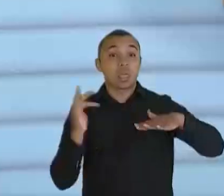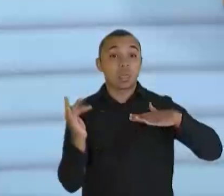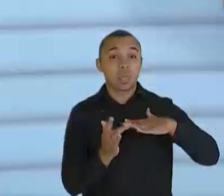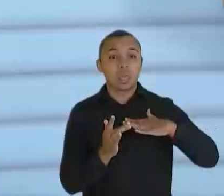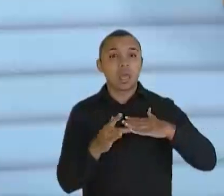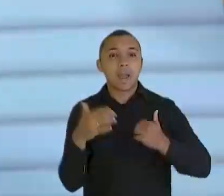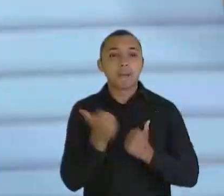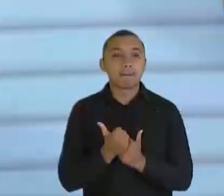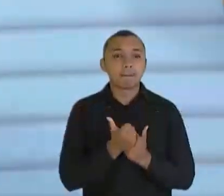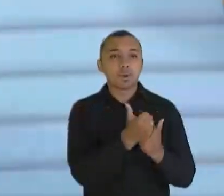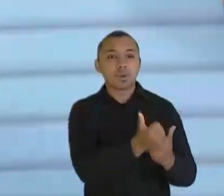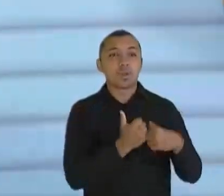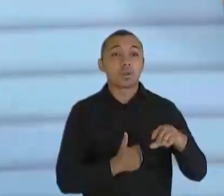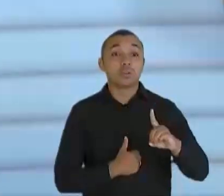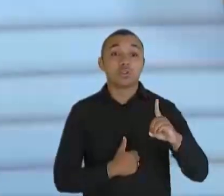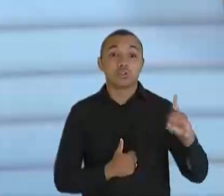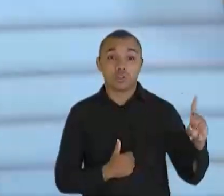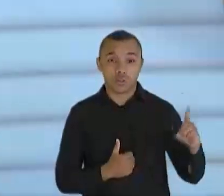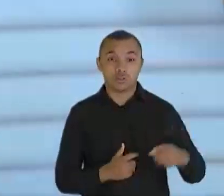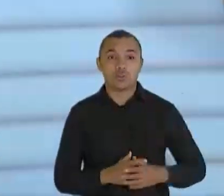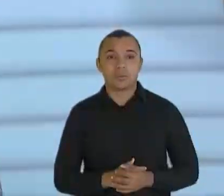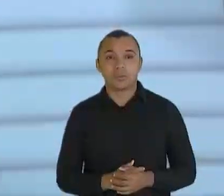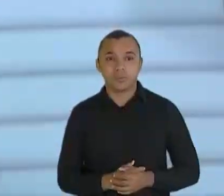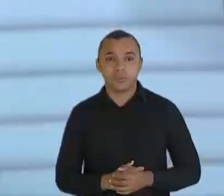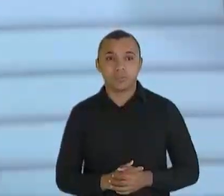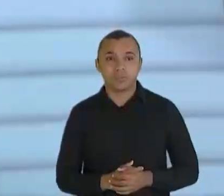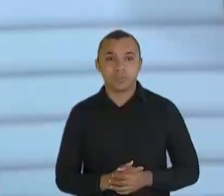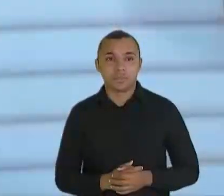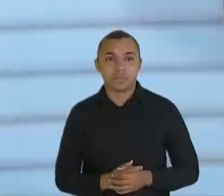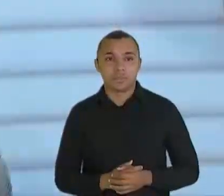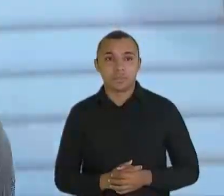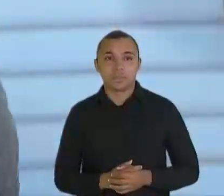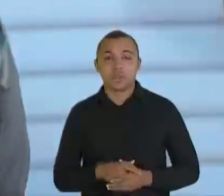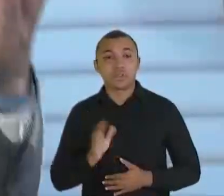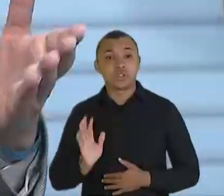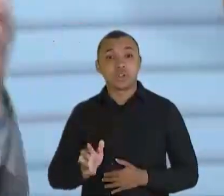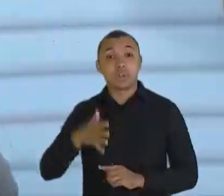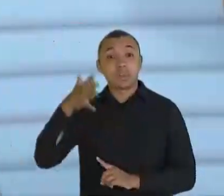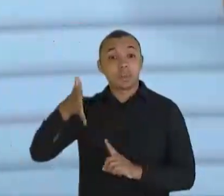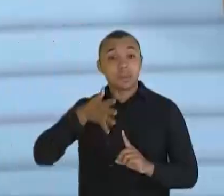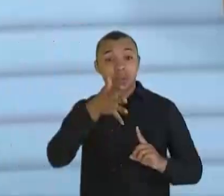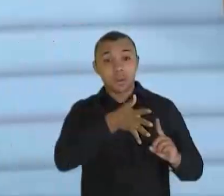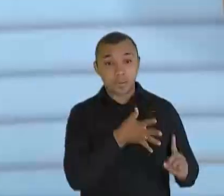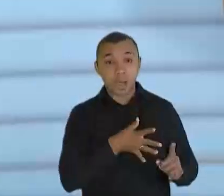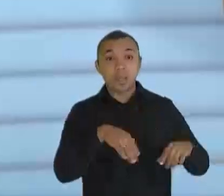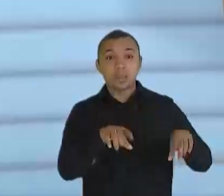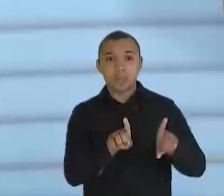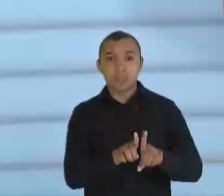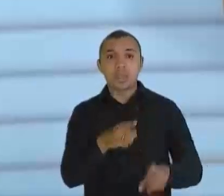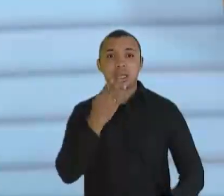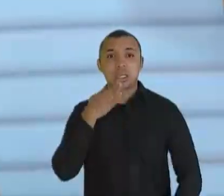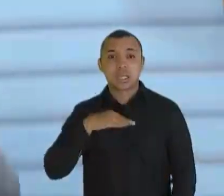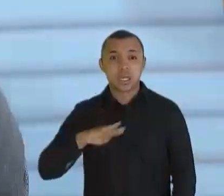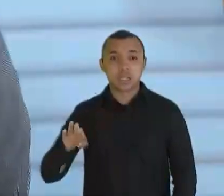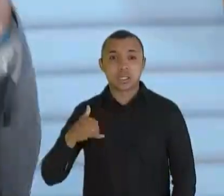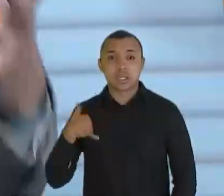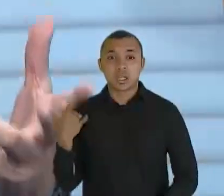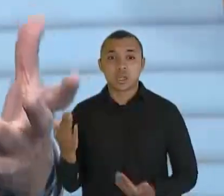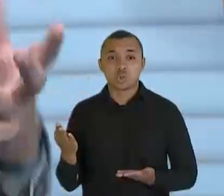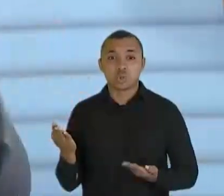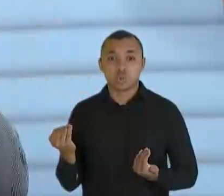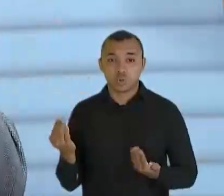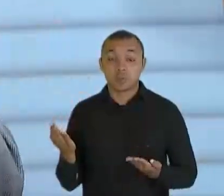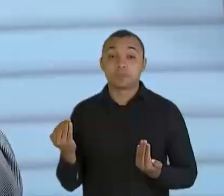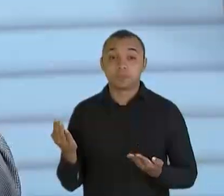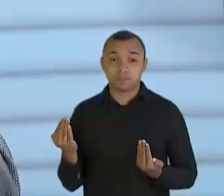extremismo de direito violento. Não à toa, um dia inteiro do simpósio foi sobre isso. E também do recrutamento de crianças e adolescentes. E também,